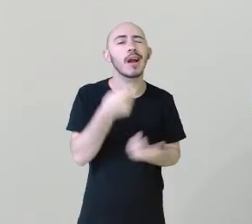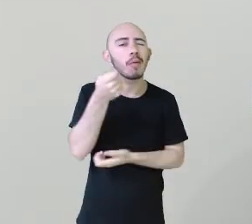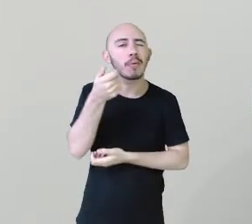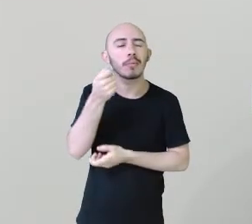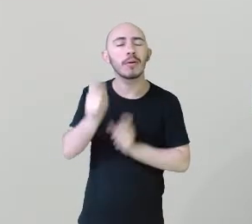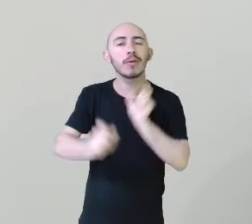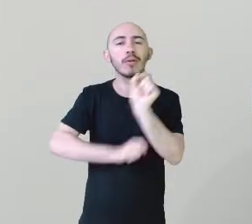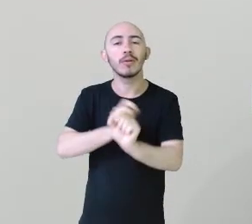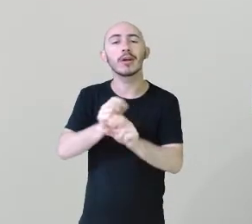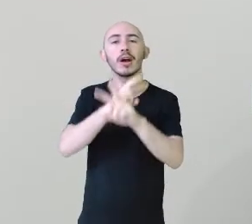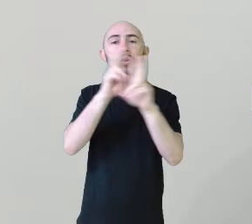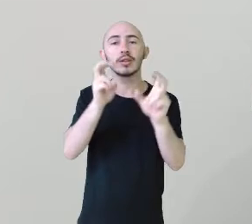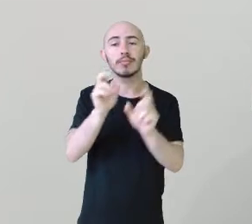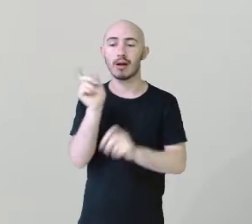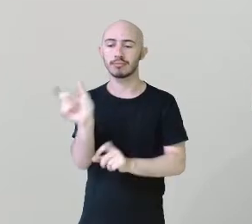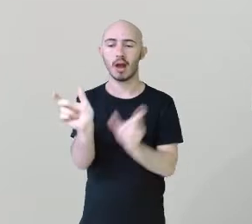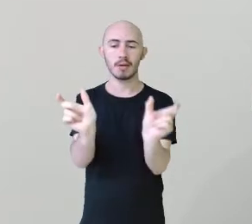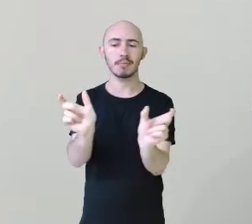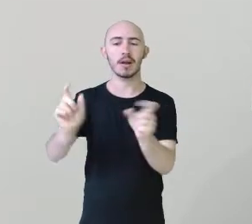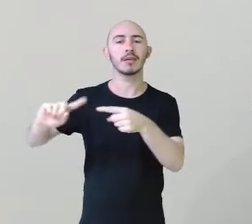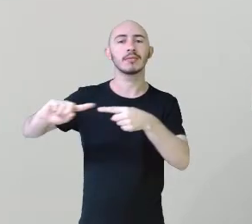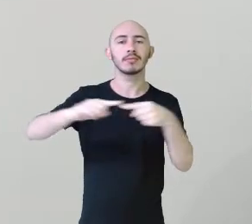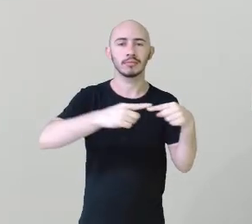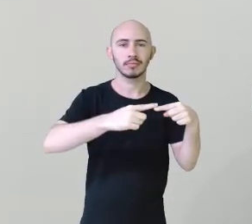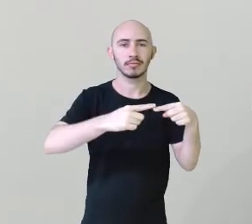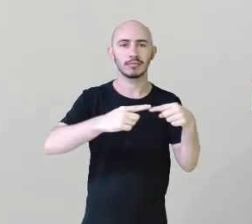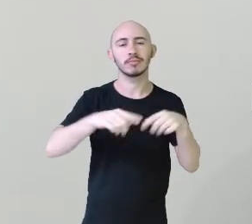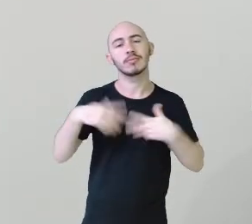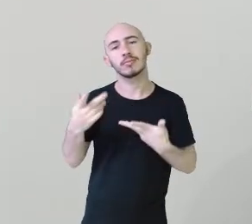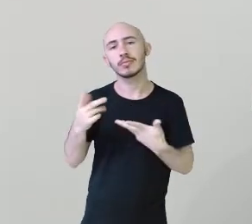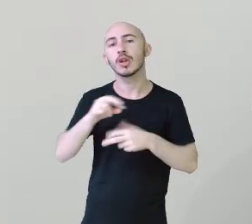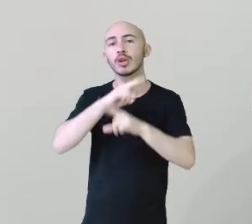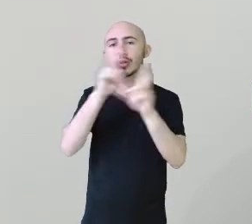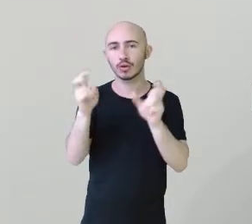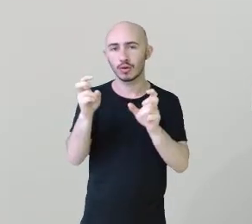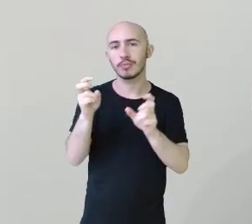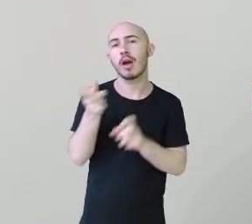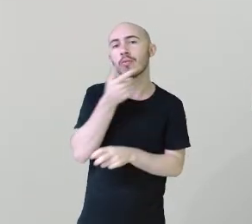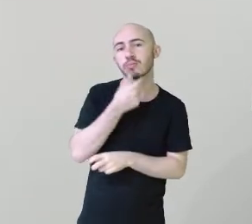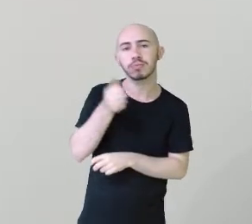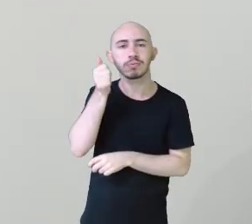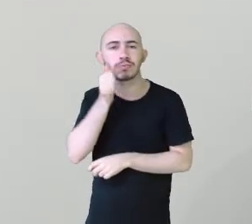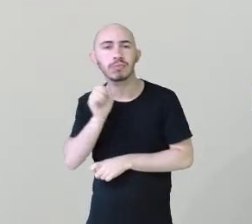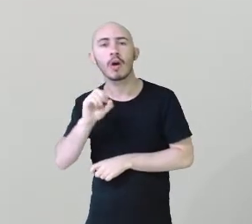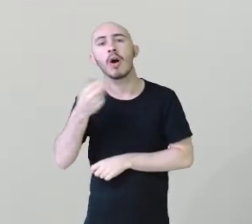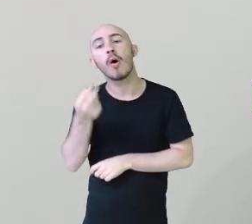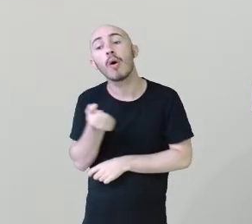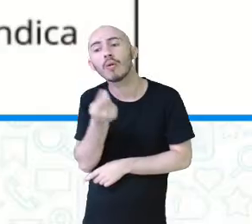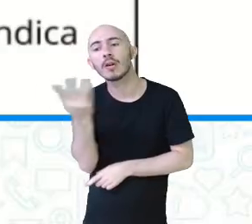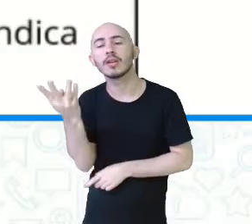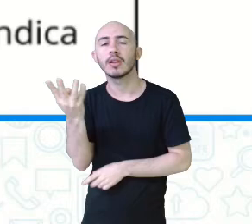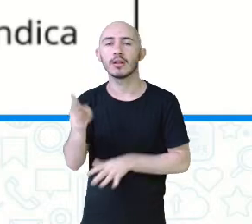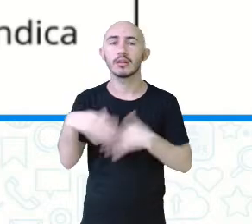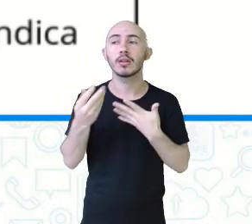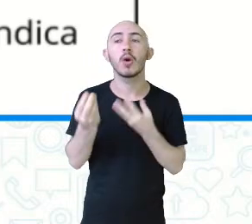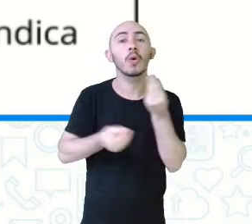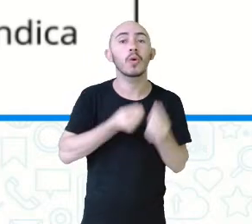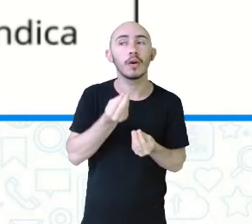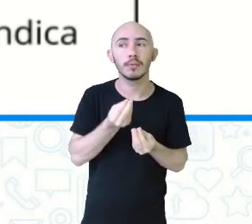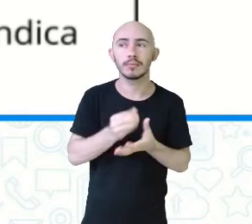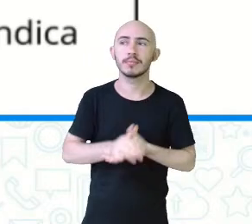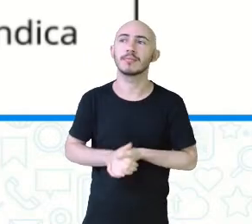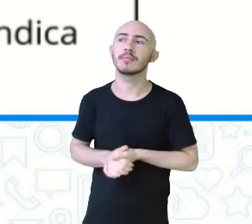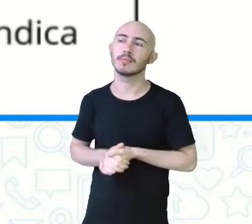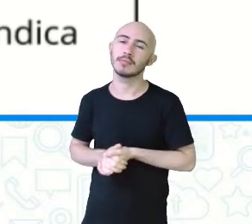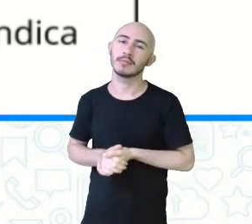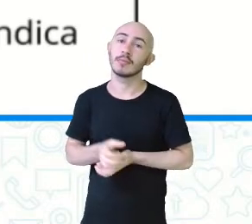como é que se dá essa concordância nominal em relação ao gênero e número. Ela é feita por esta variação. Em relação